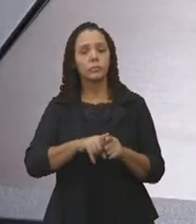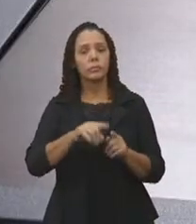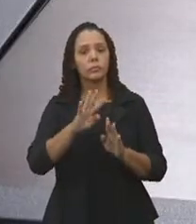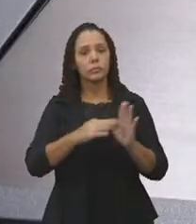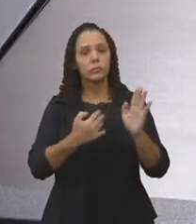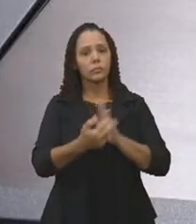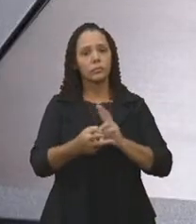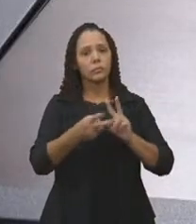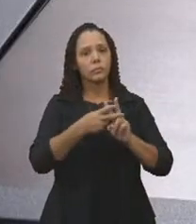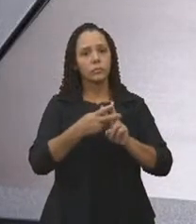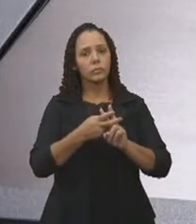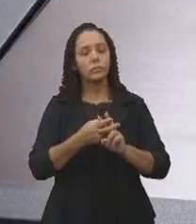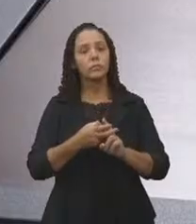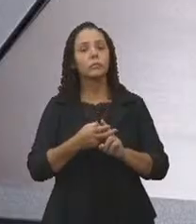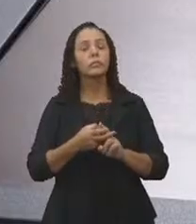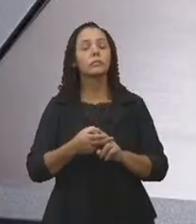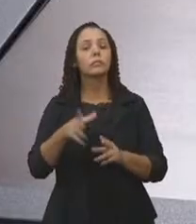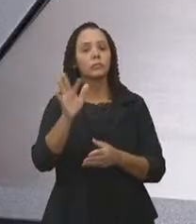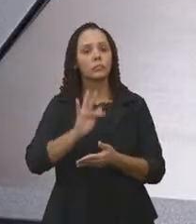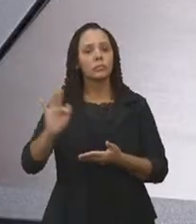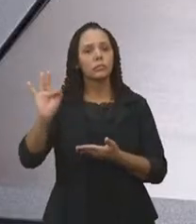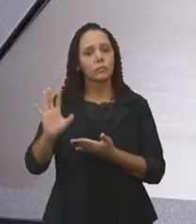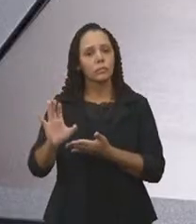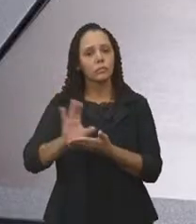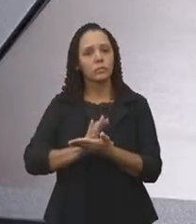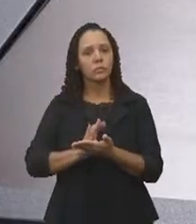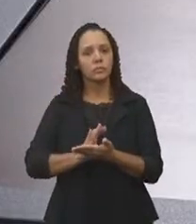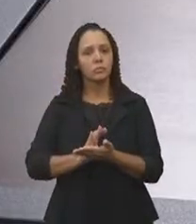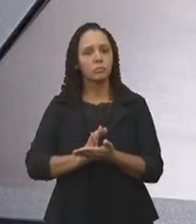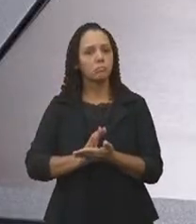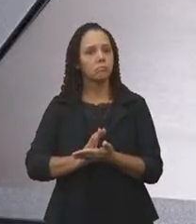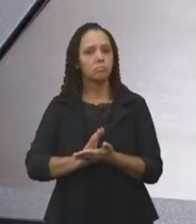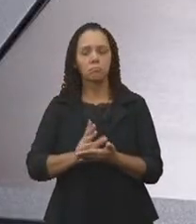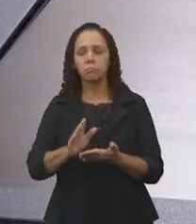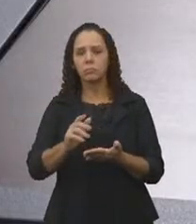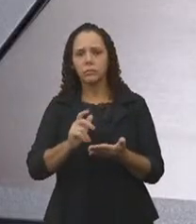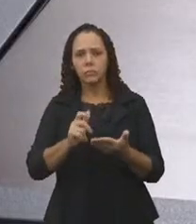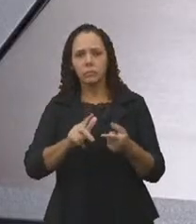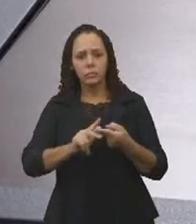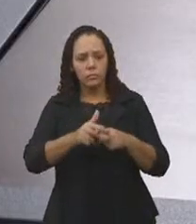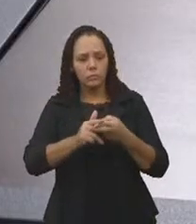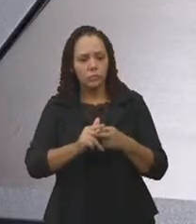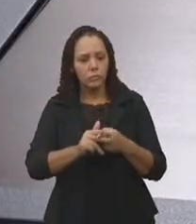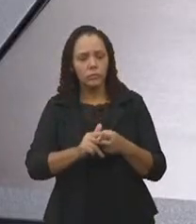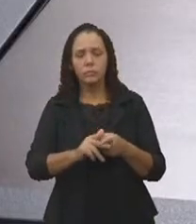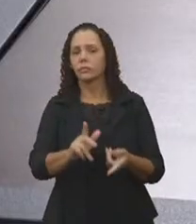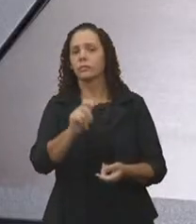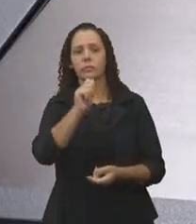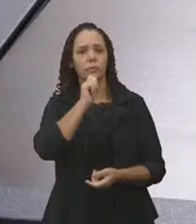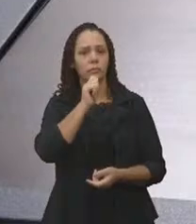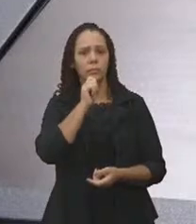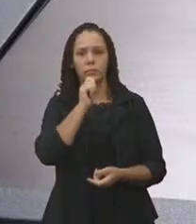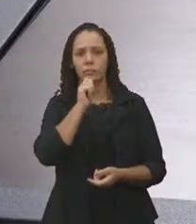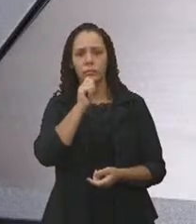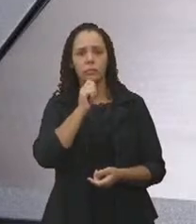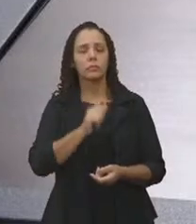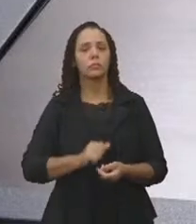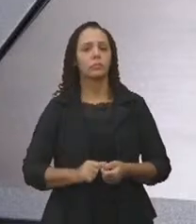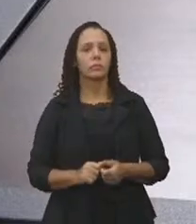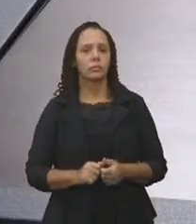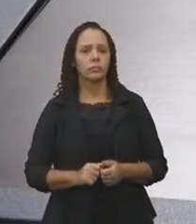2003, o repasse também do governo federal, as correções não estão sendo feitas. Isso também vem contribuir com a cidade?